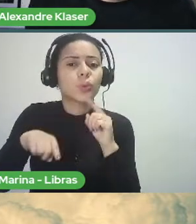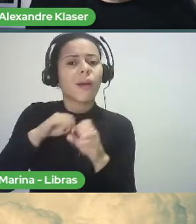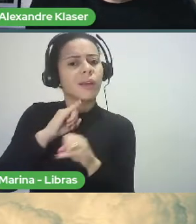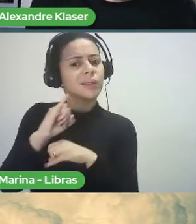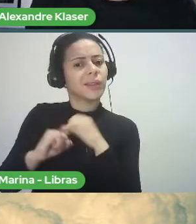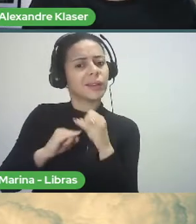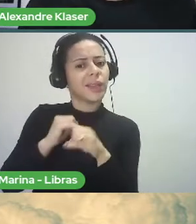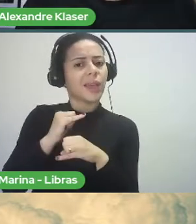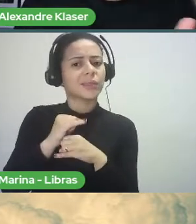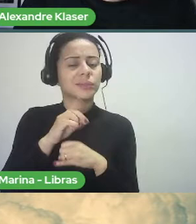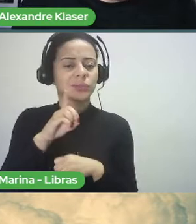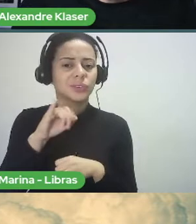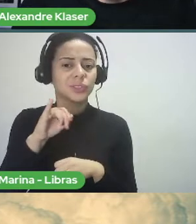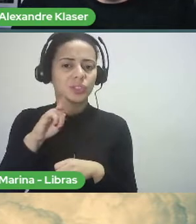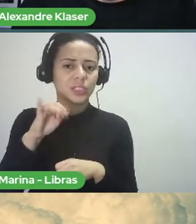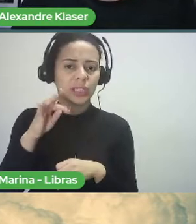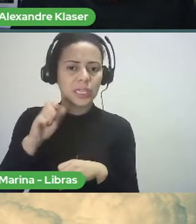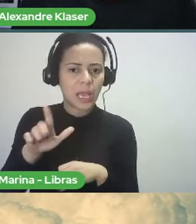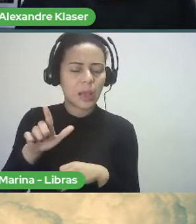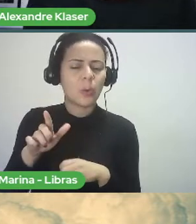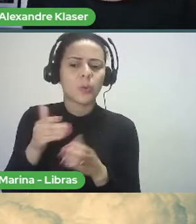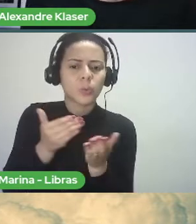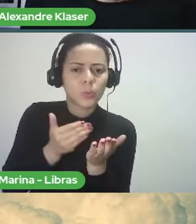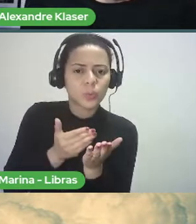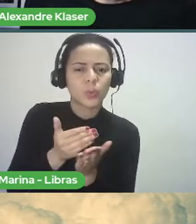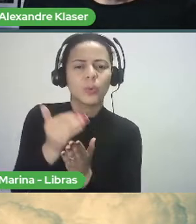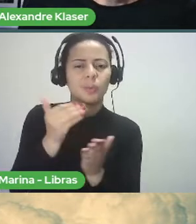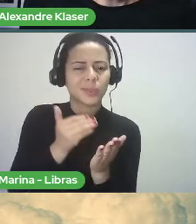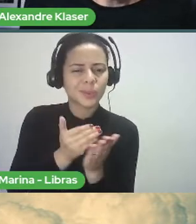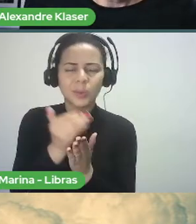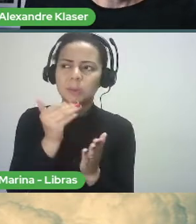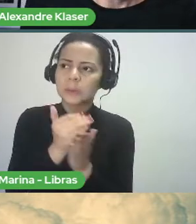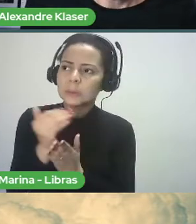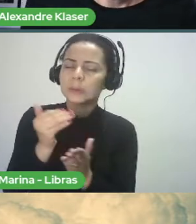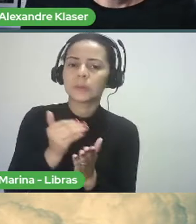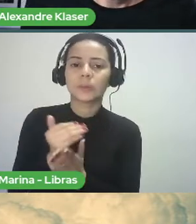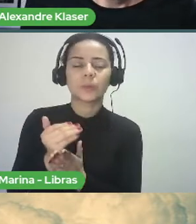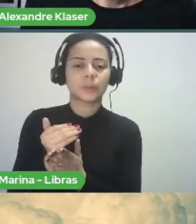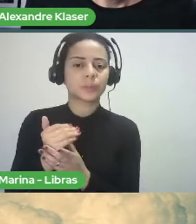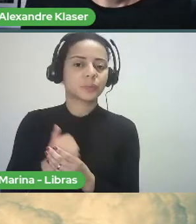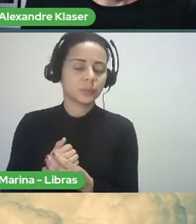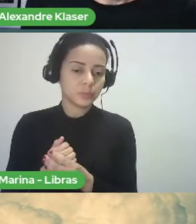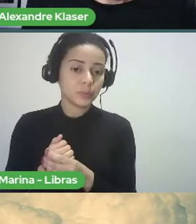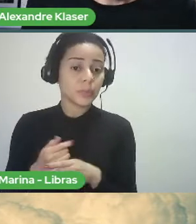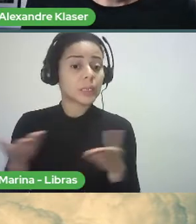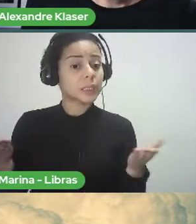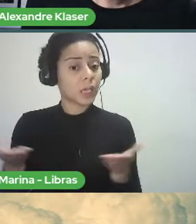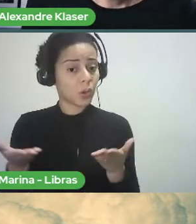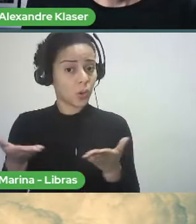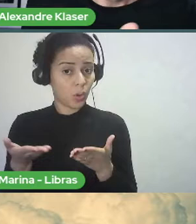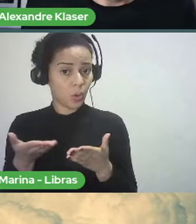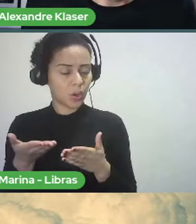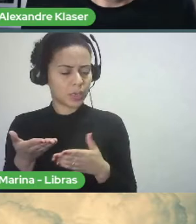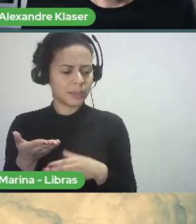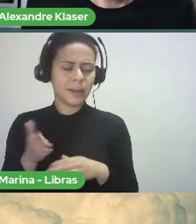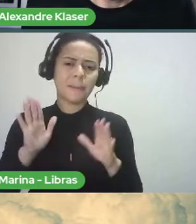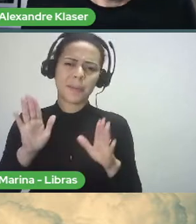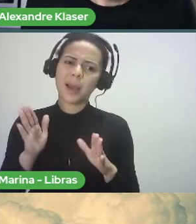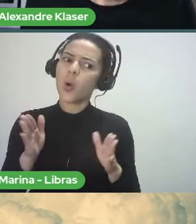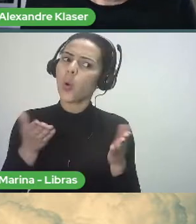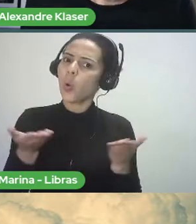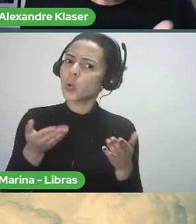com vendedoras, é uma relação de confiança, só que as novas gerações que estão assumindo os negócios dizem, não, eu quero comodidade, eu quero